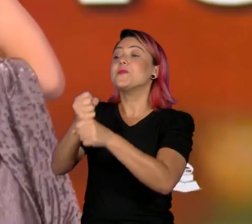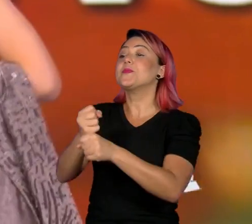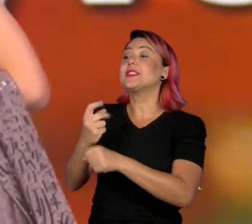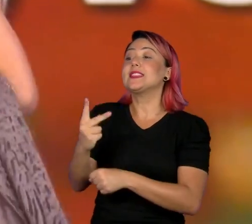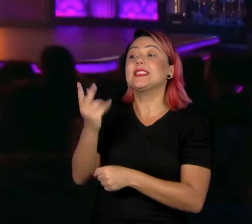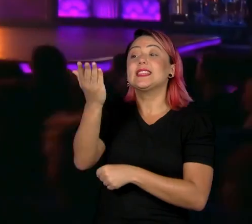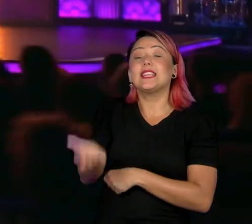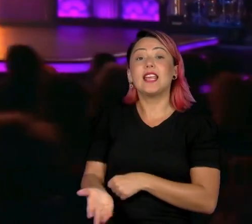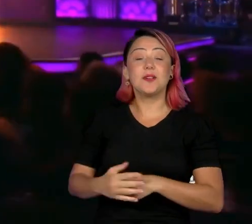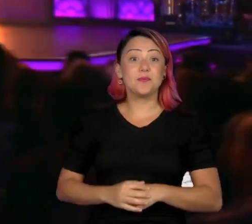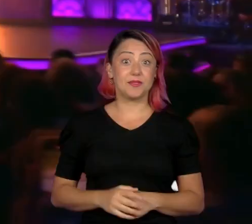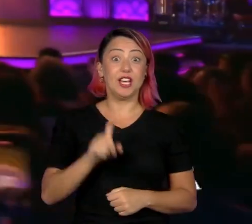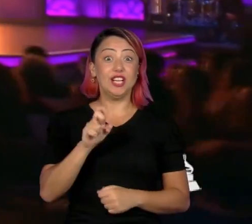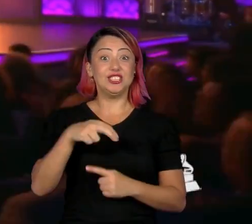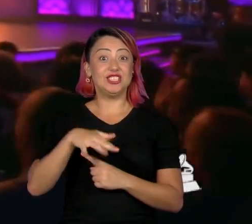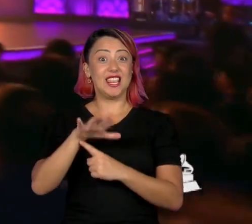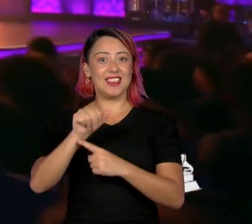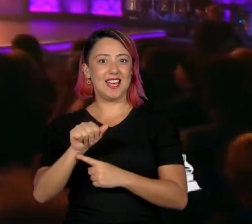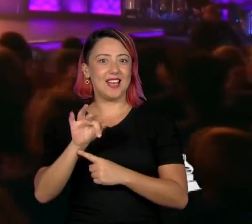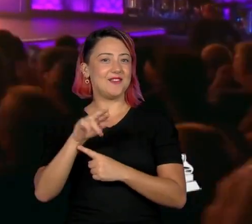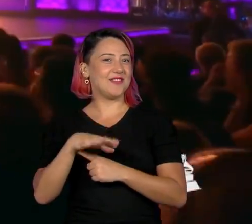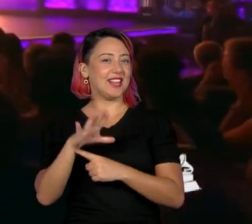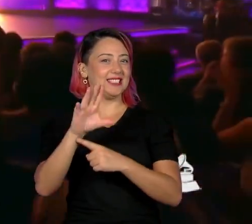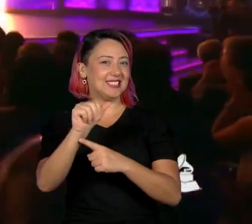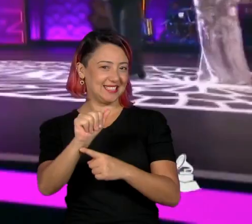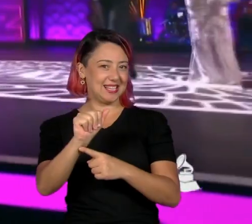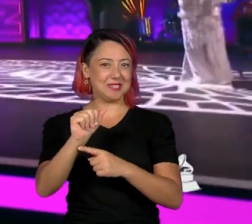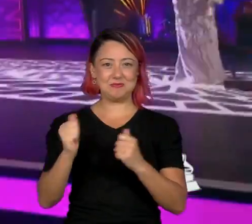Xenia França!